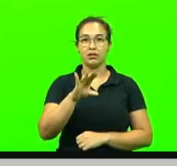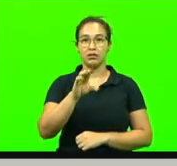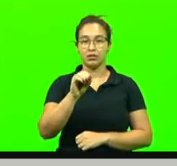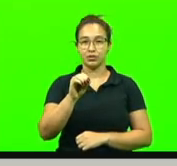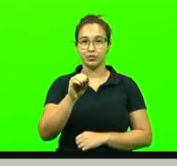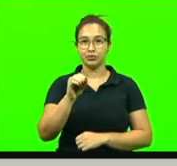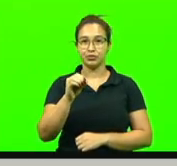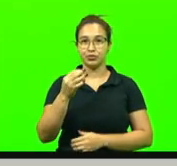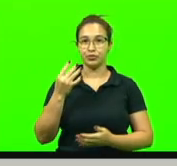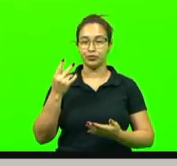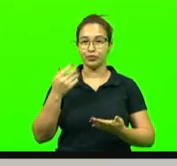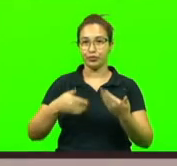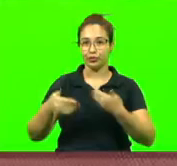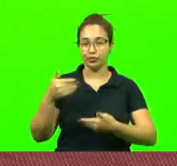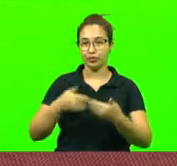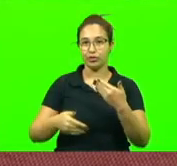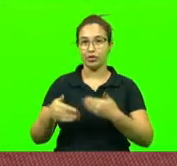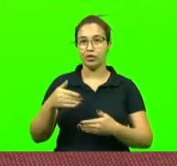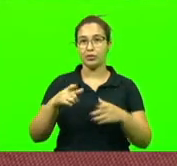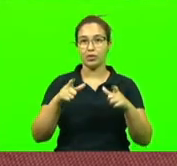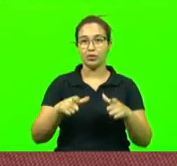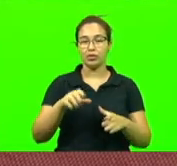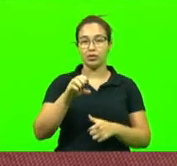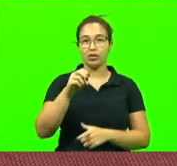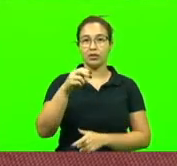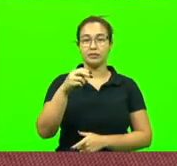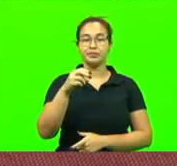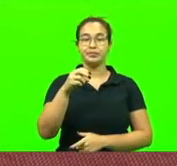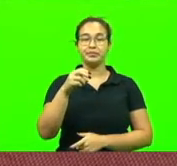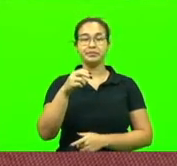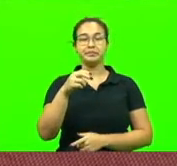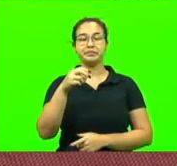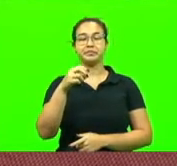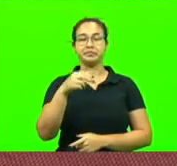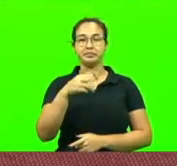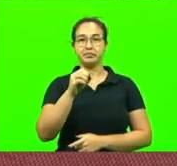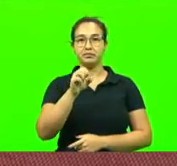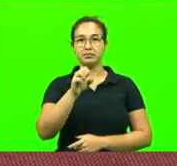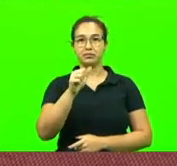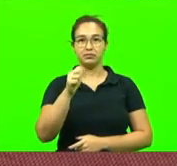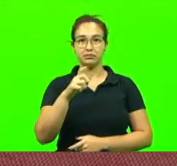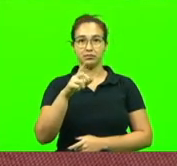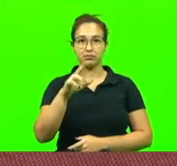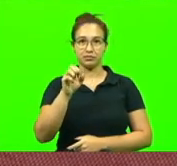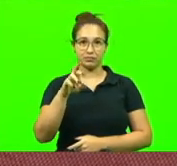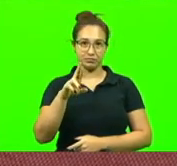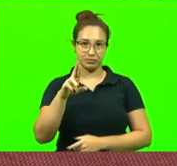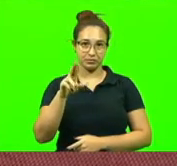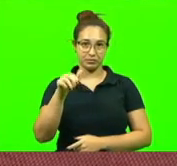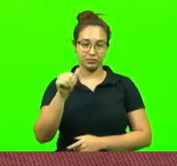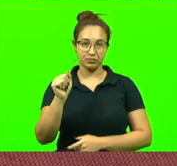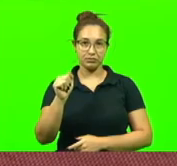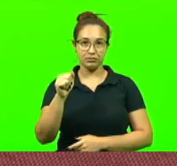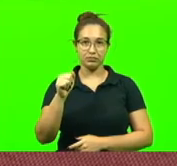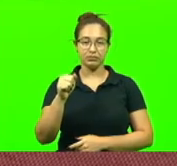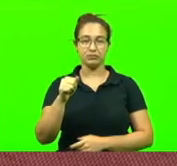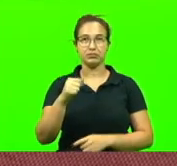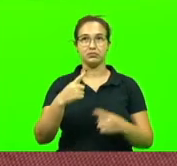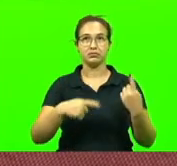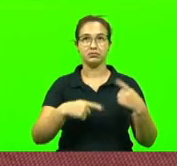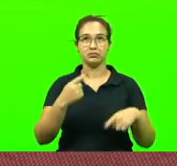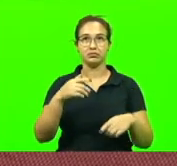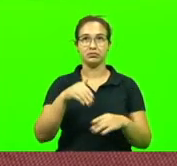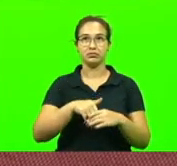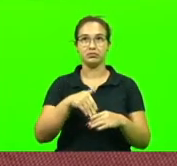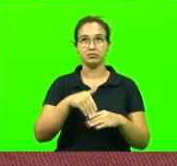Senhora da Conceição. Em discussão? Não havendo quem queira discutir, em votação, deputados que